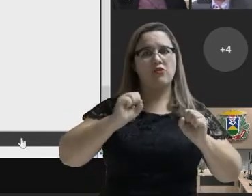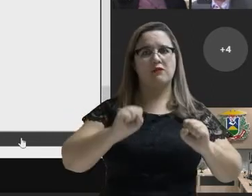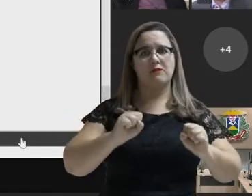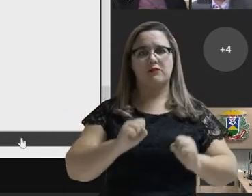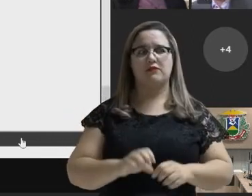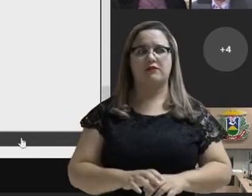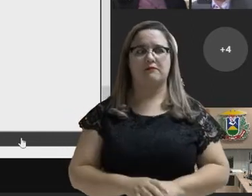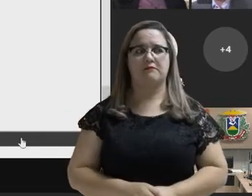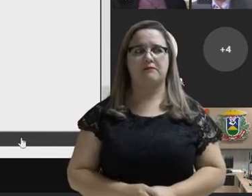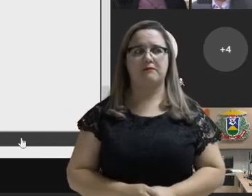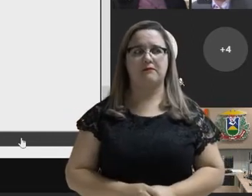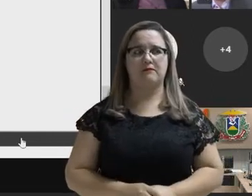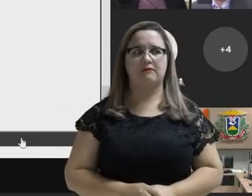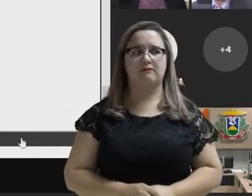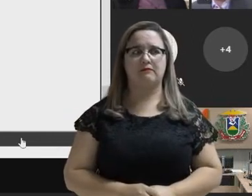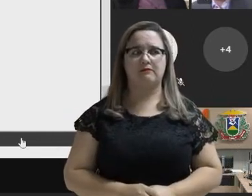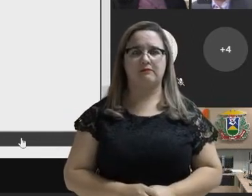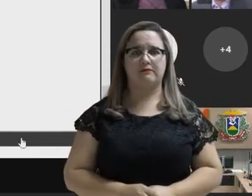meu voto.